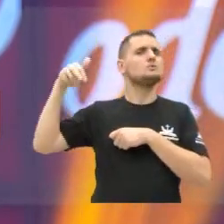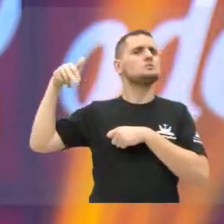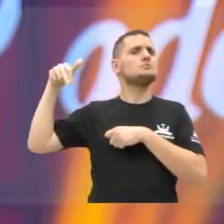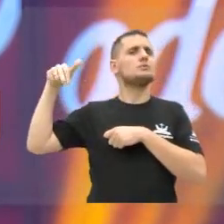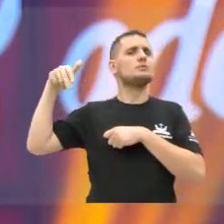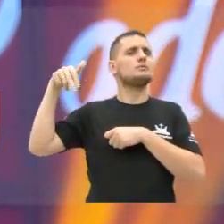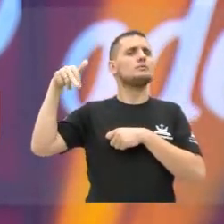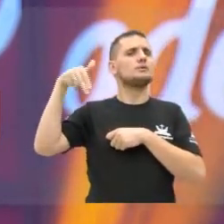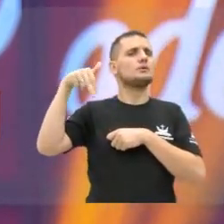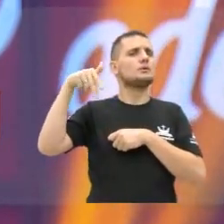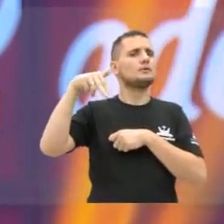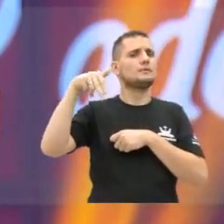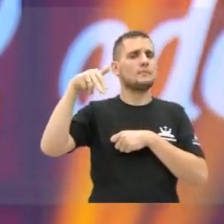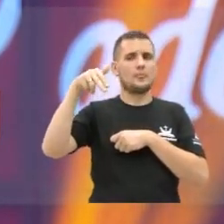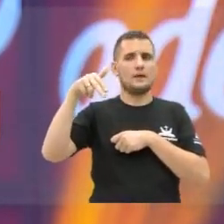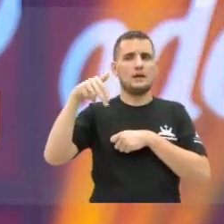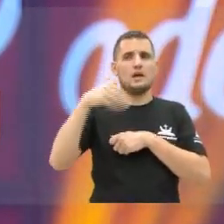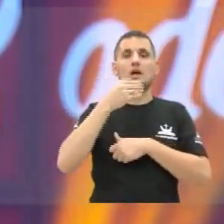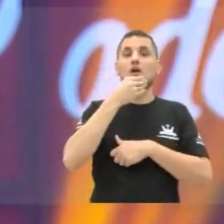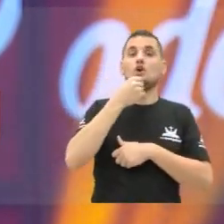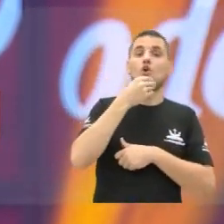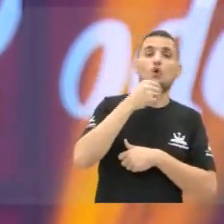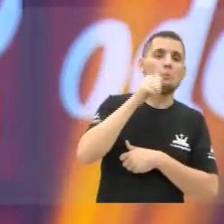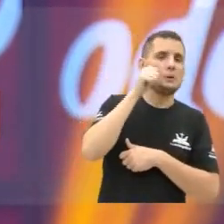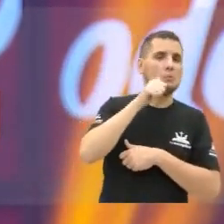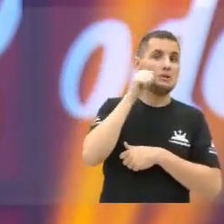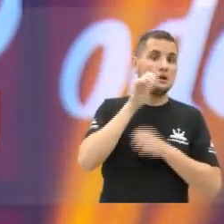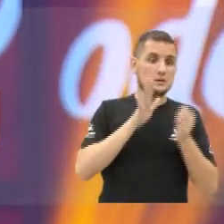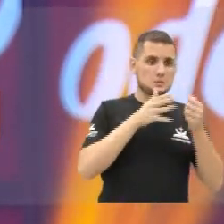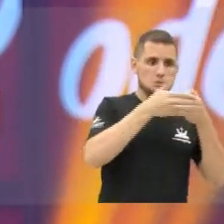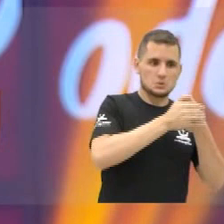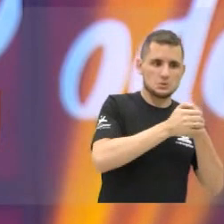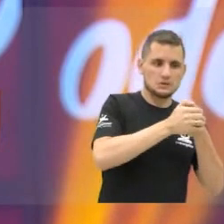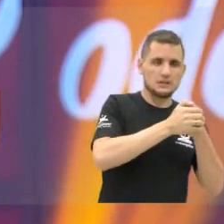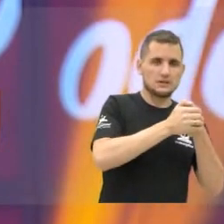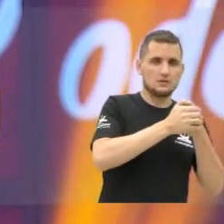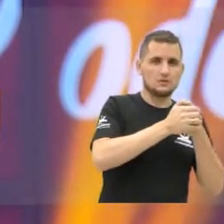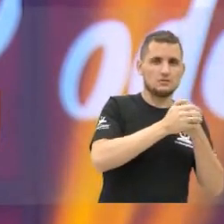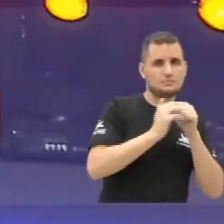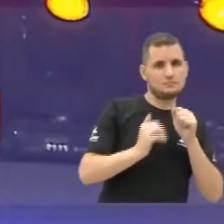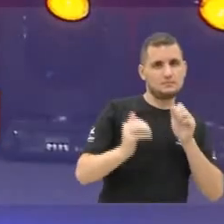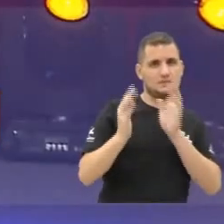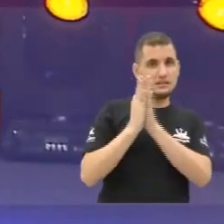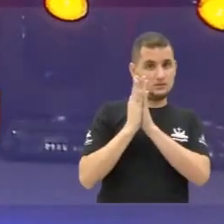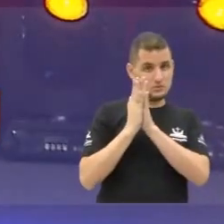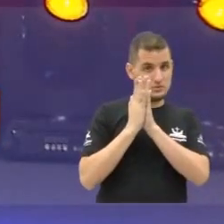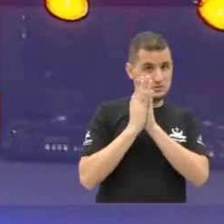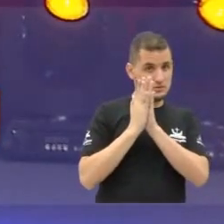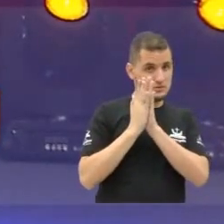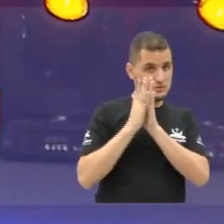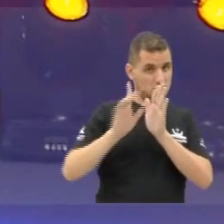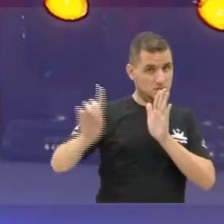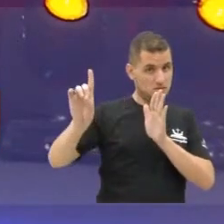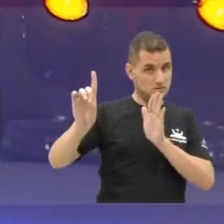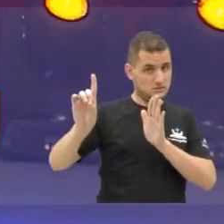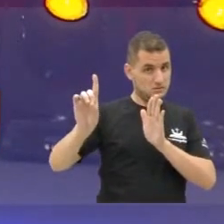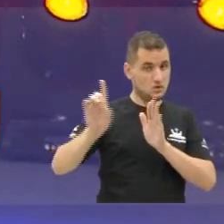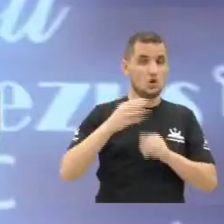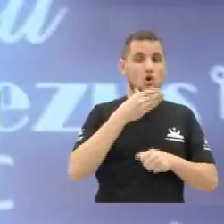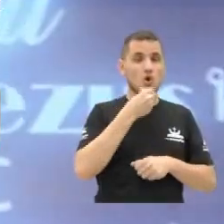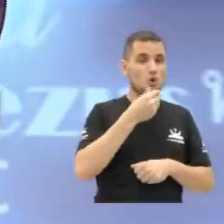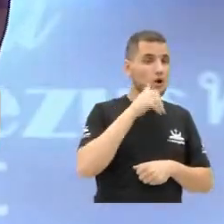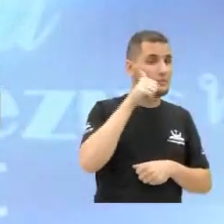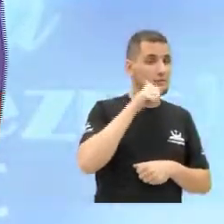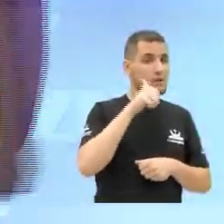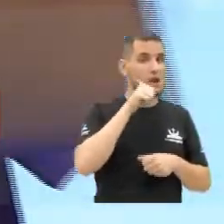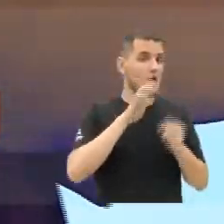brisa do dia, e o homem e a mulher se esconderam da presença de Deus. Olha que dado interessante. O homem